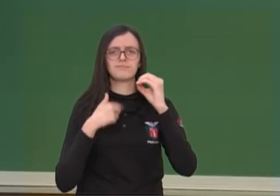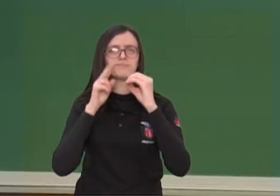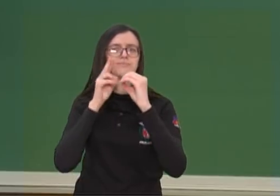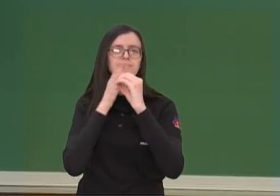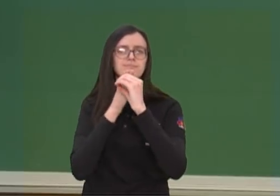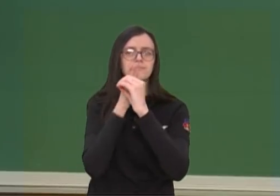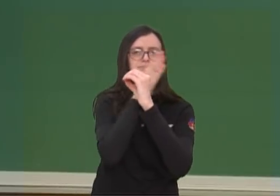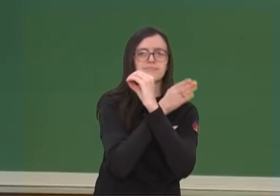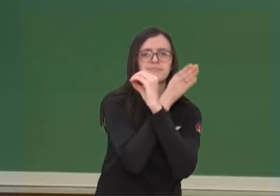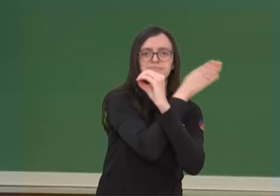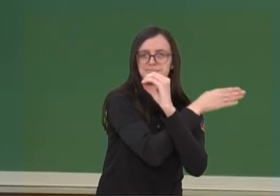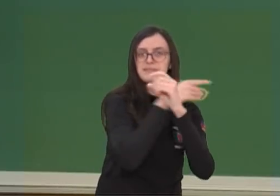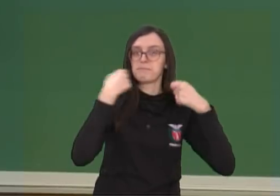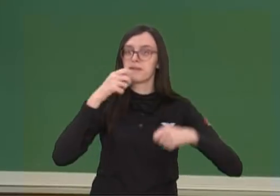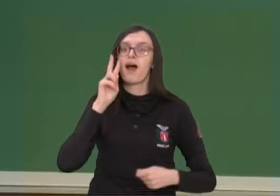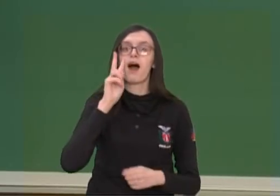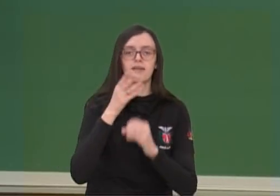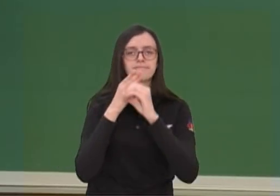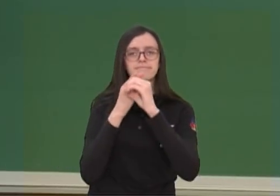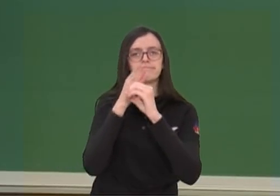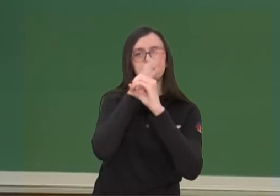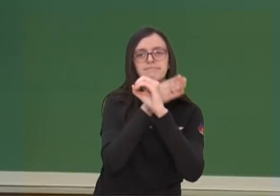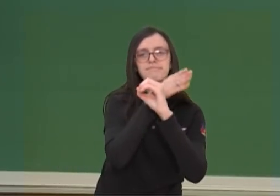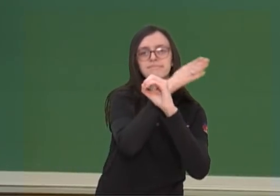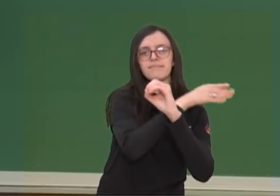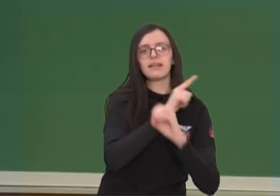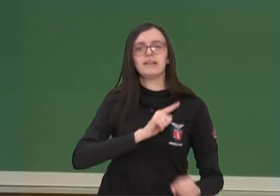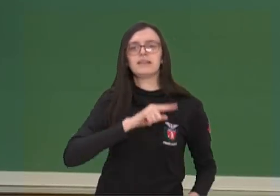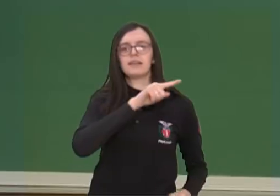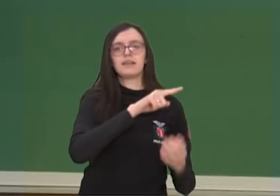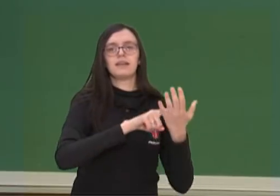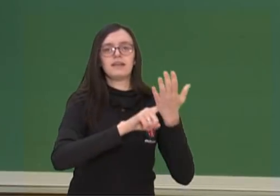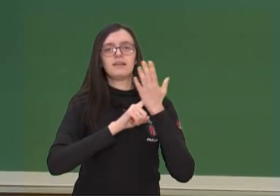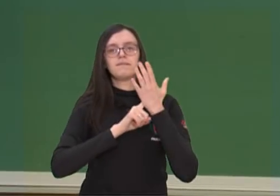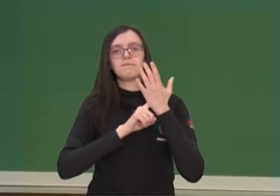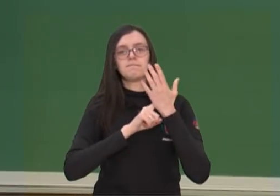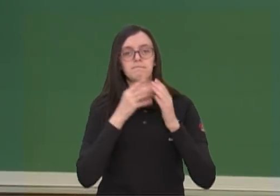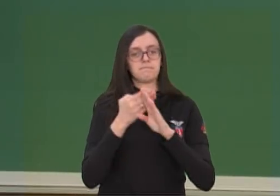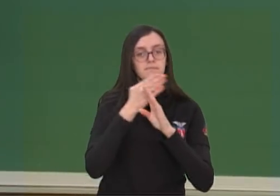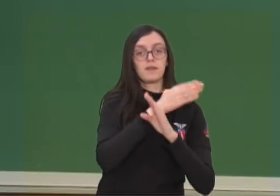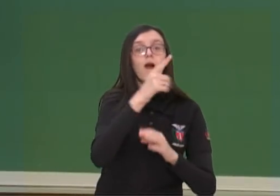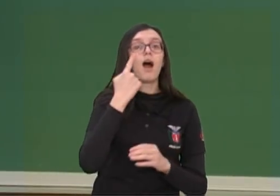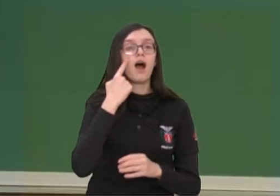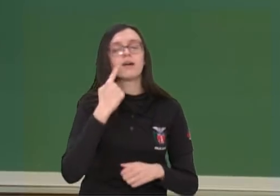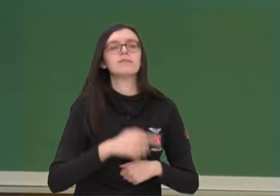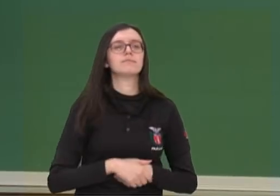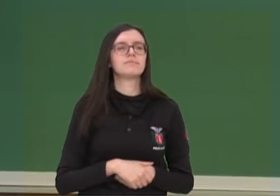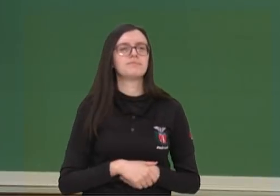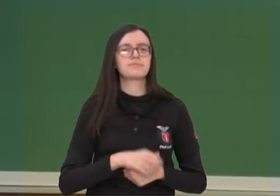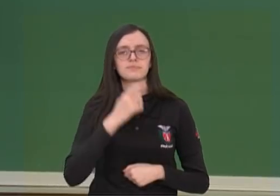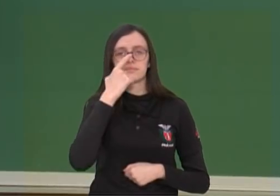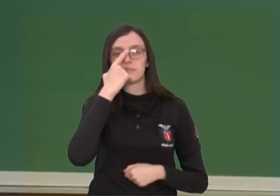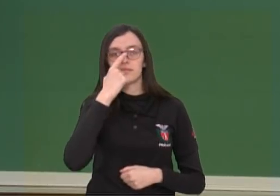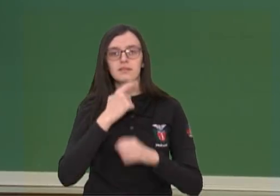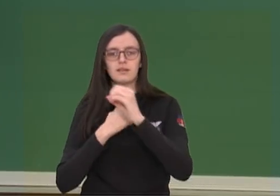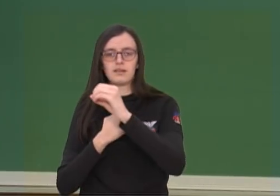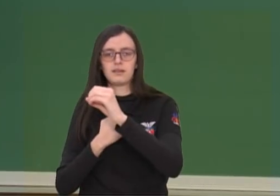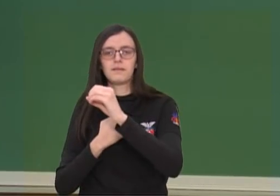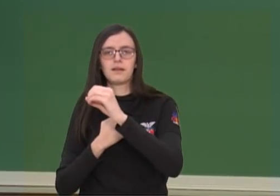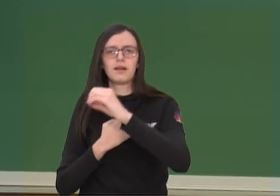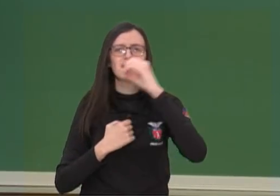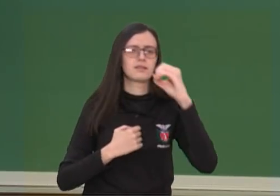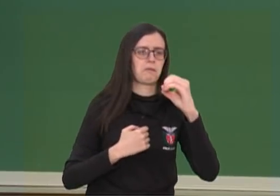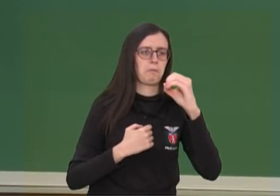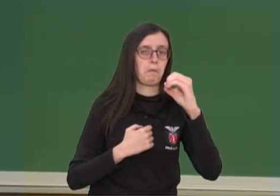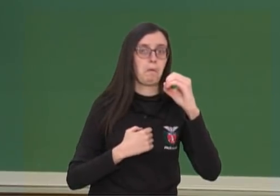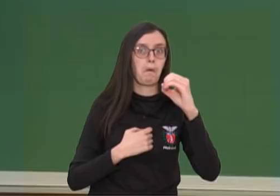meus vizinhos, para as ordens que estão ali do lado. Mas dezena de milhar também não tinha ninguém